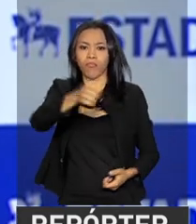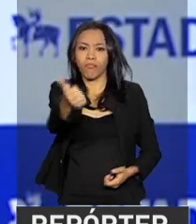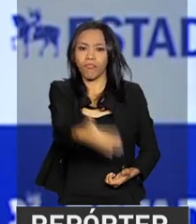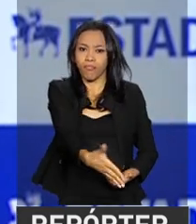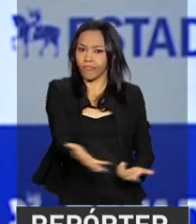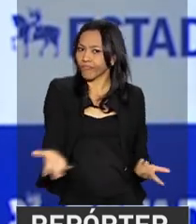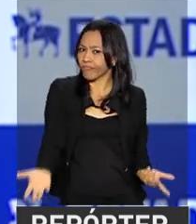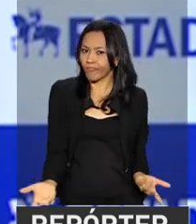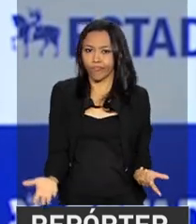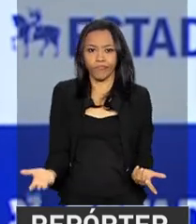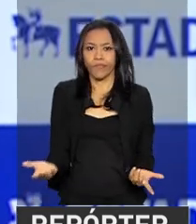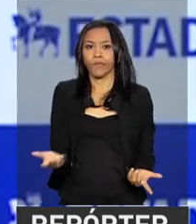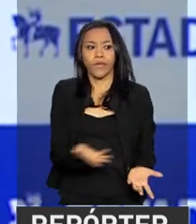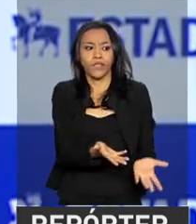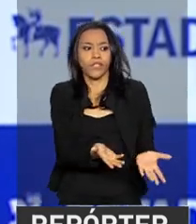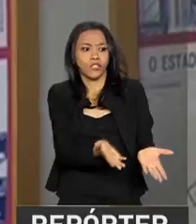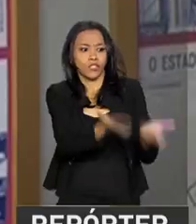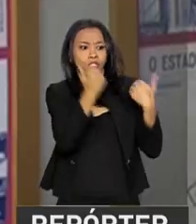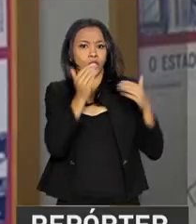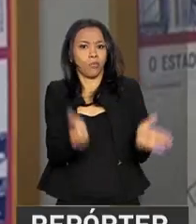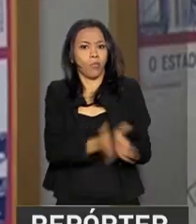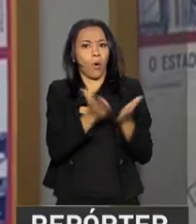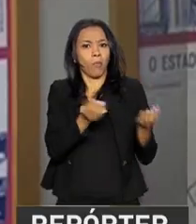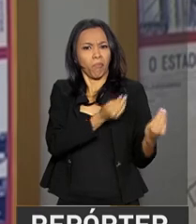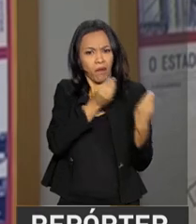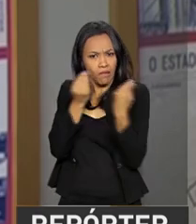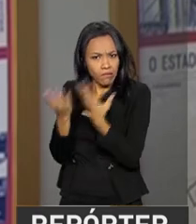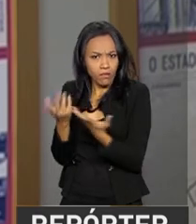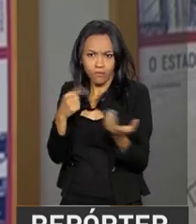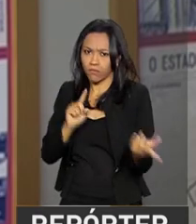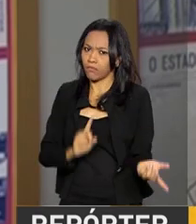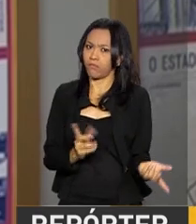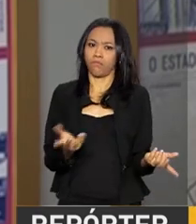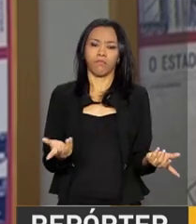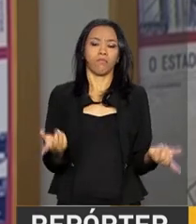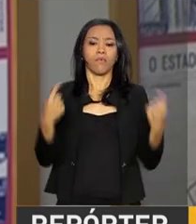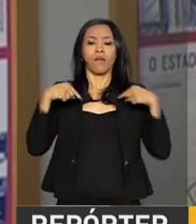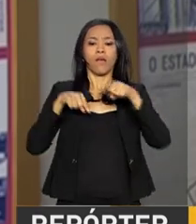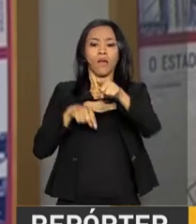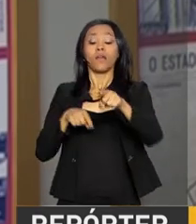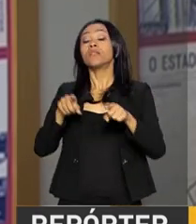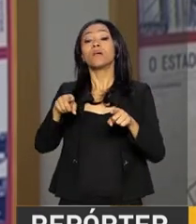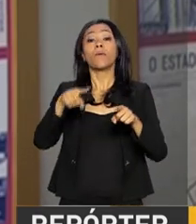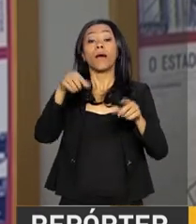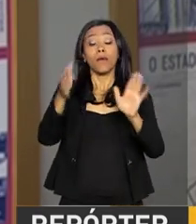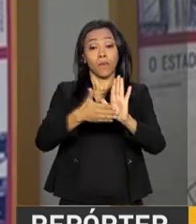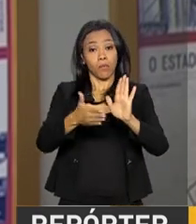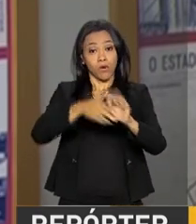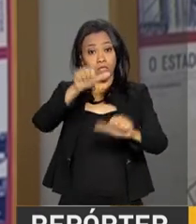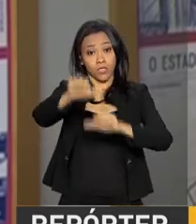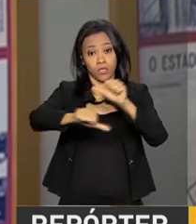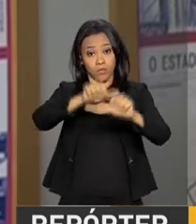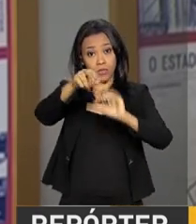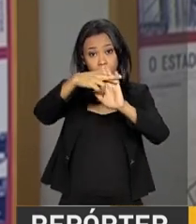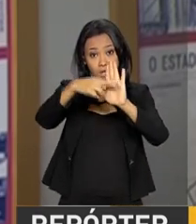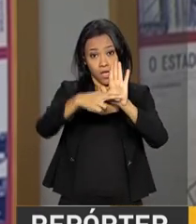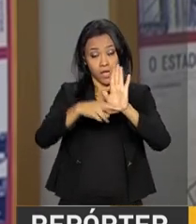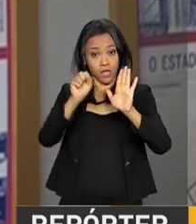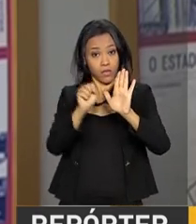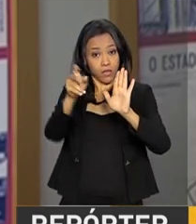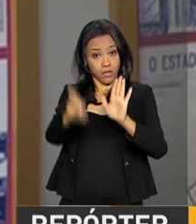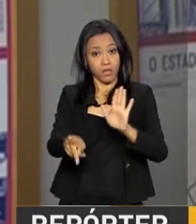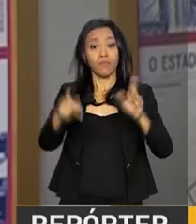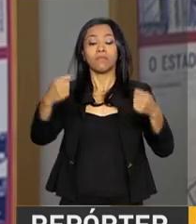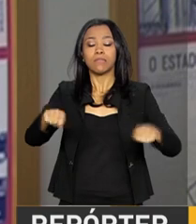previdência tira do pobre pra dar público a proposta de emenda à constituição que modifica regras do sistema previdenciário precisa